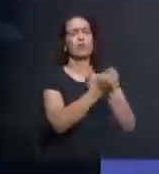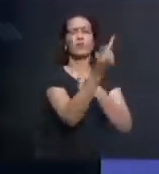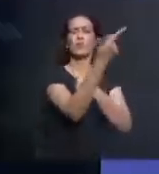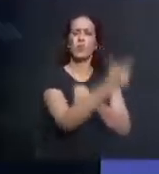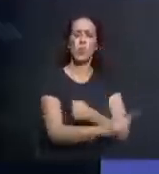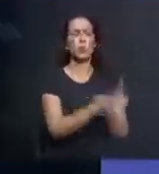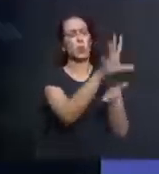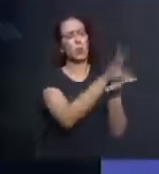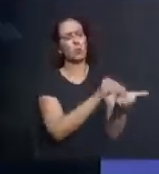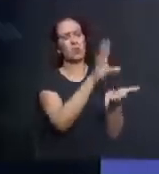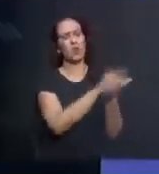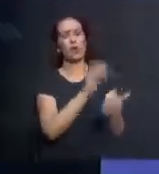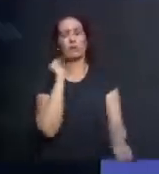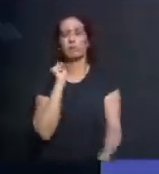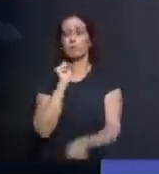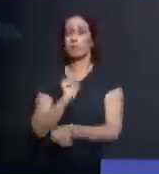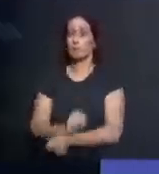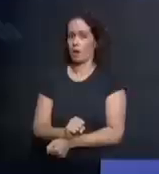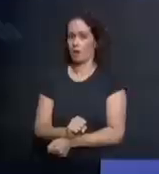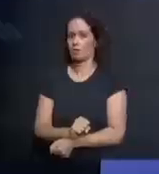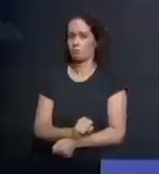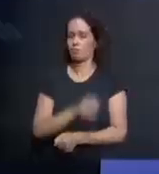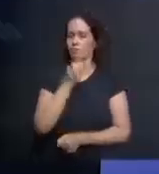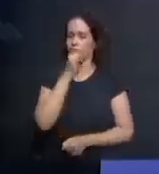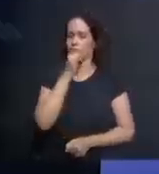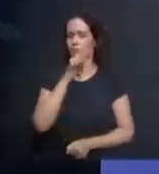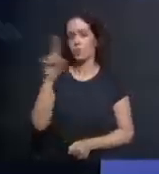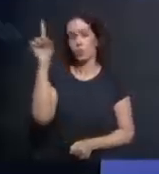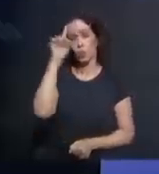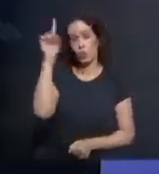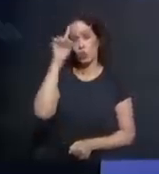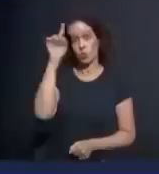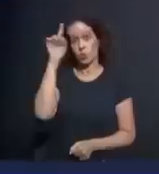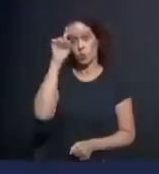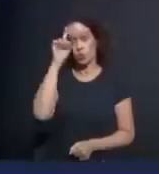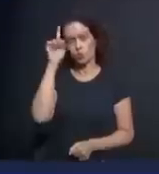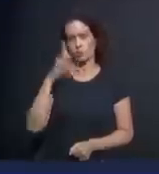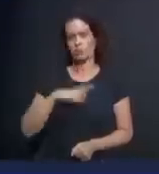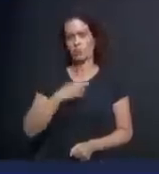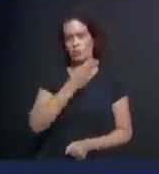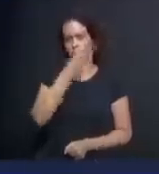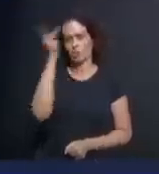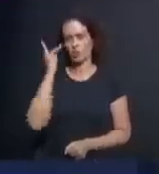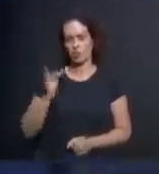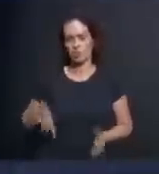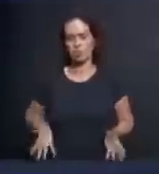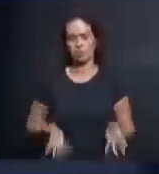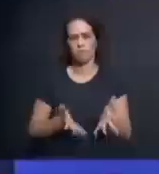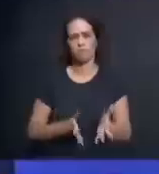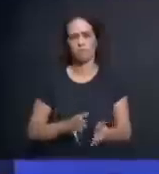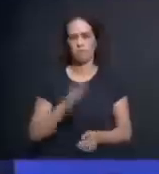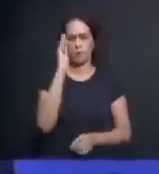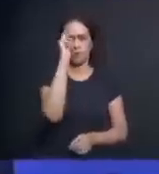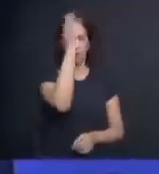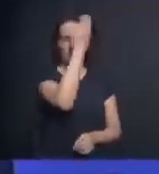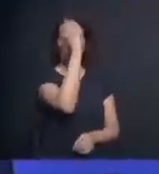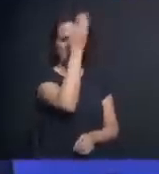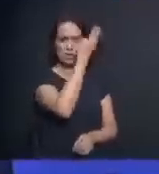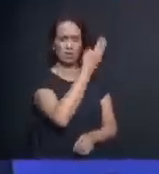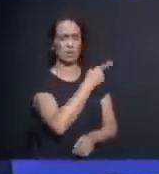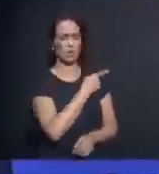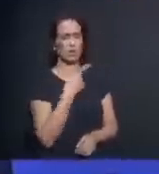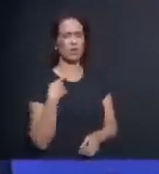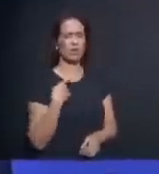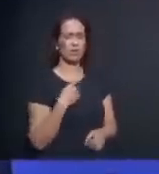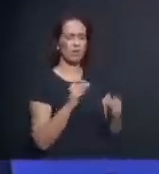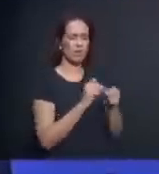querem que você seja. Todo dia vem alguém tentar me empurrar daquilo que eu faço. Pastor Lucim, vira isso. Pastor Lucim, faz aquilo. Pastor Lucim,